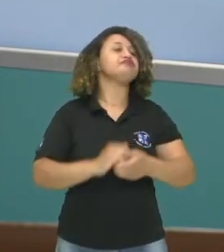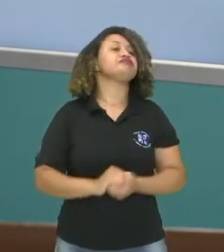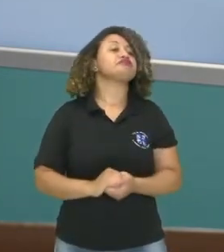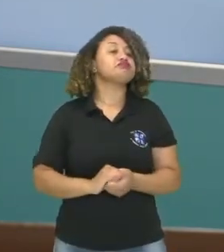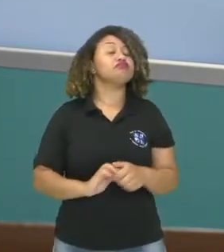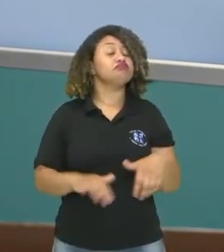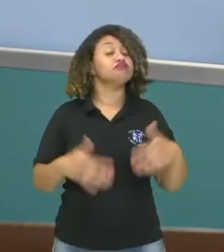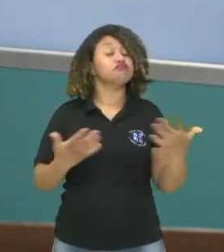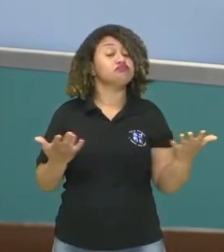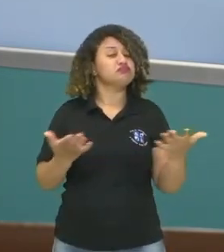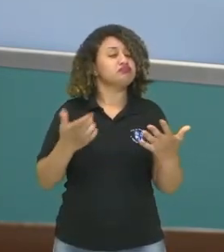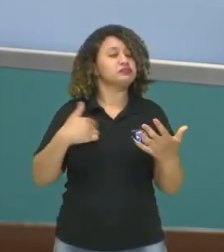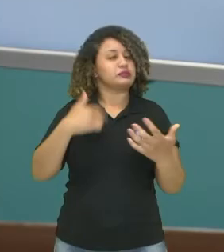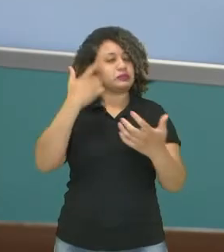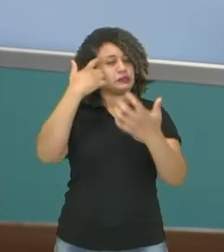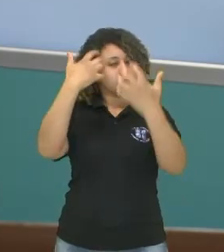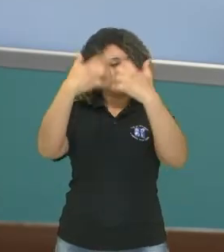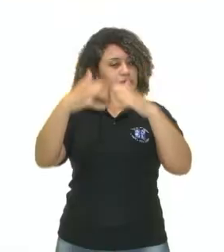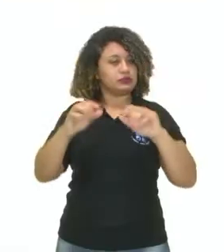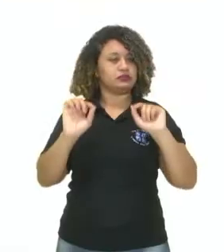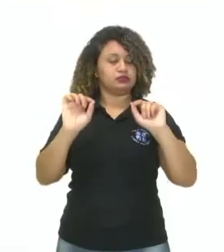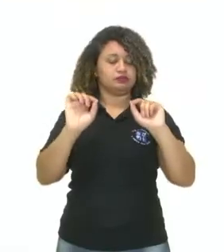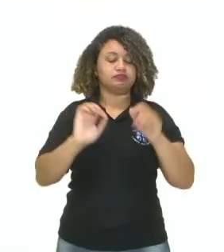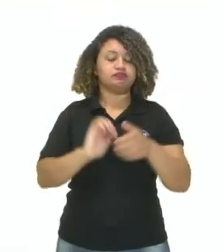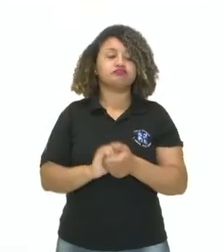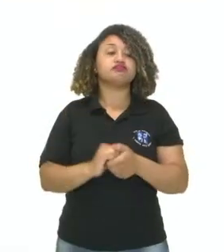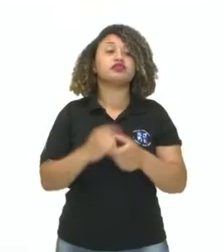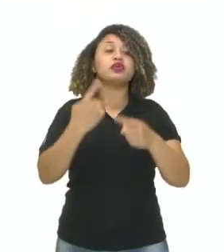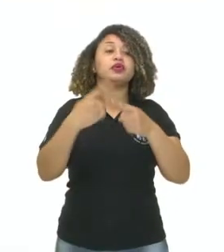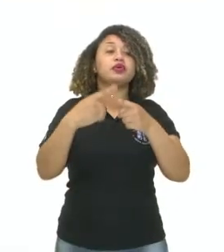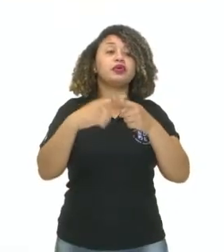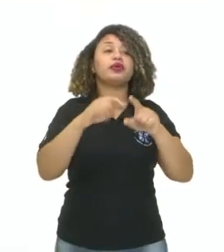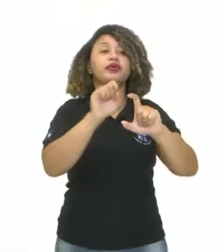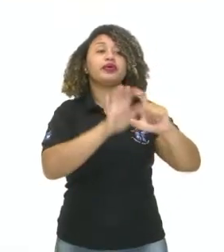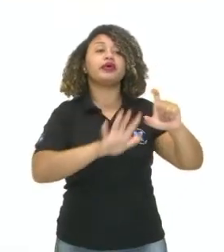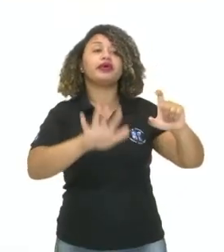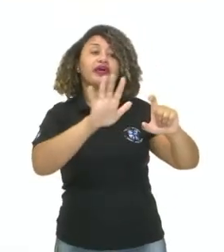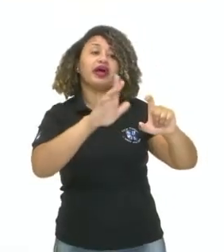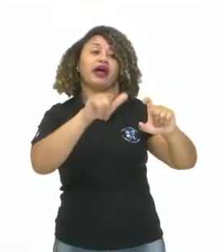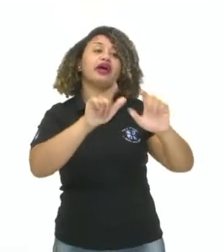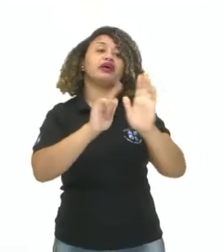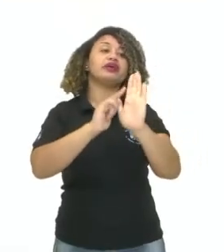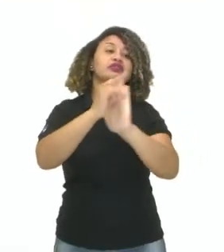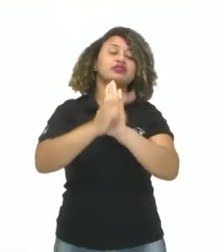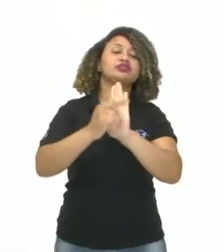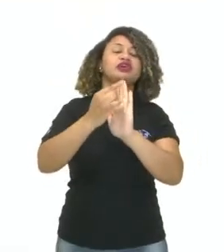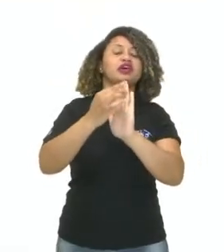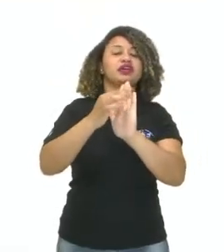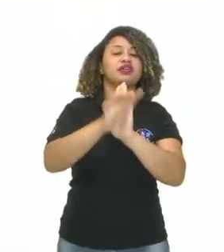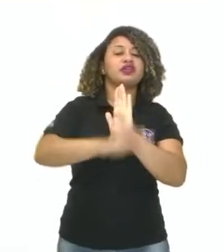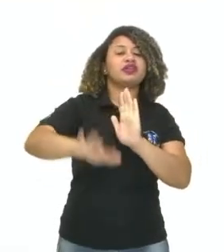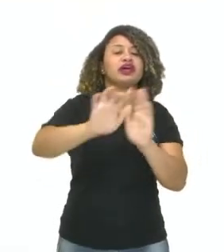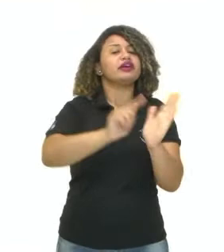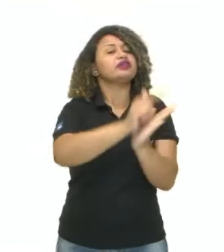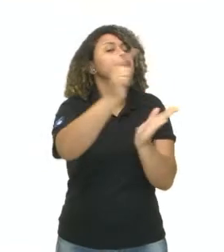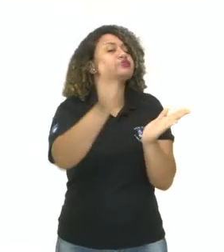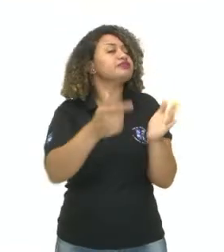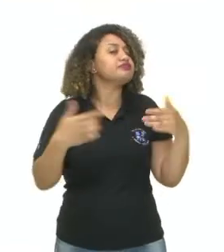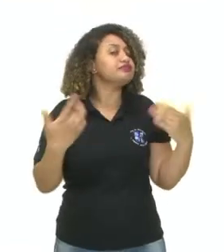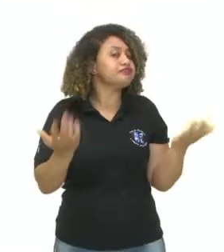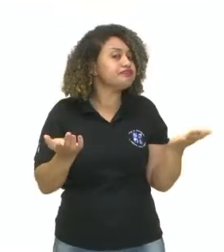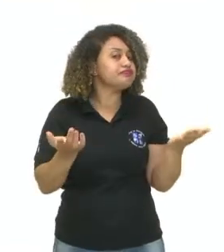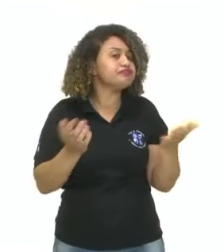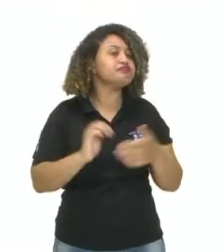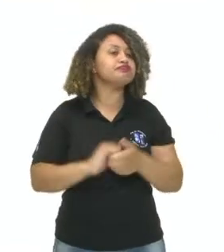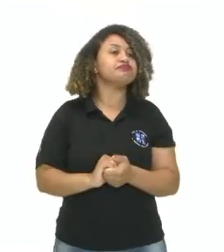Pensando juntos, por que as charges são consideradas um gênero da esfera jornalística?